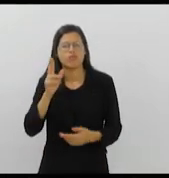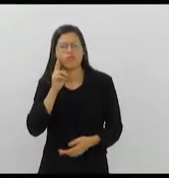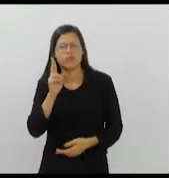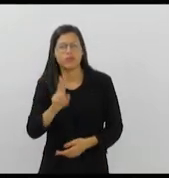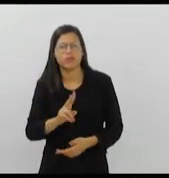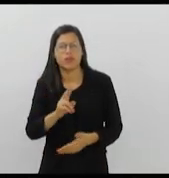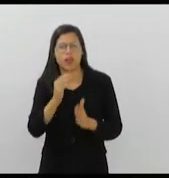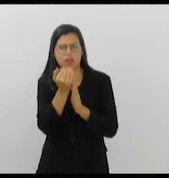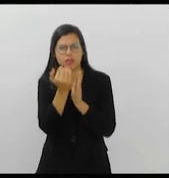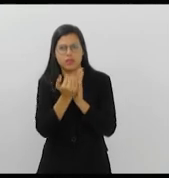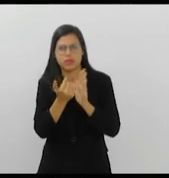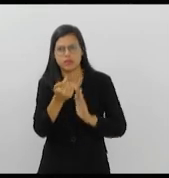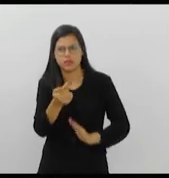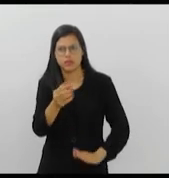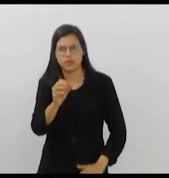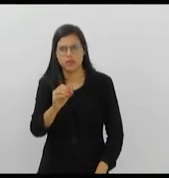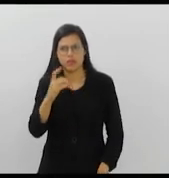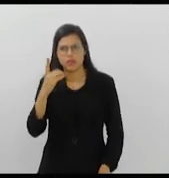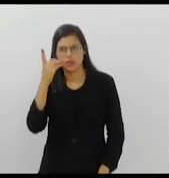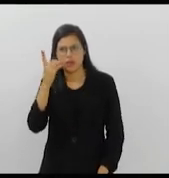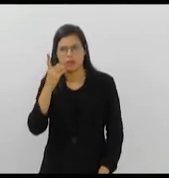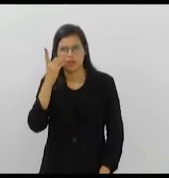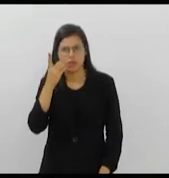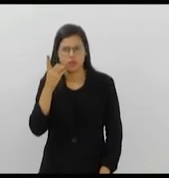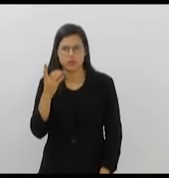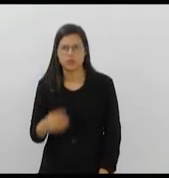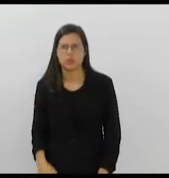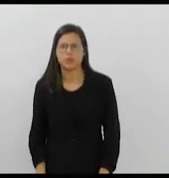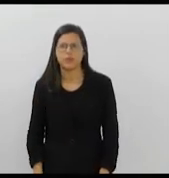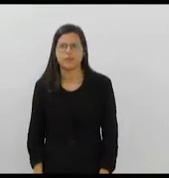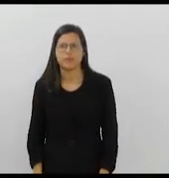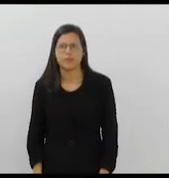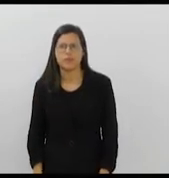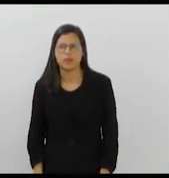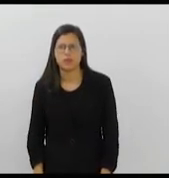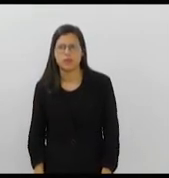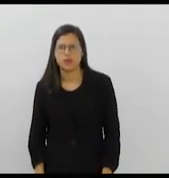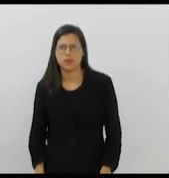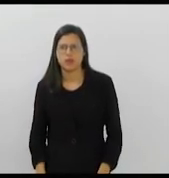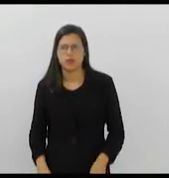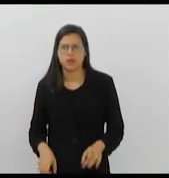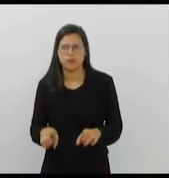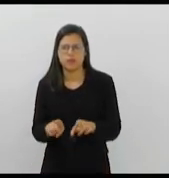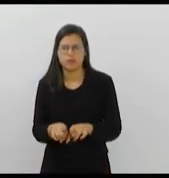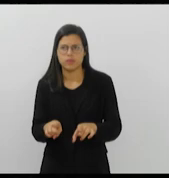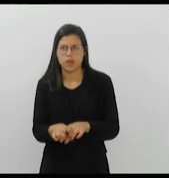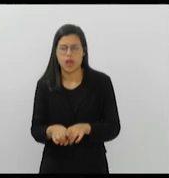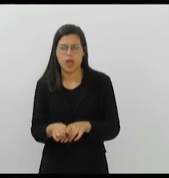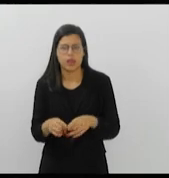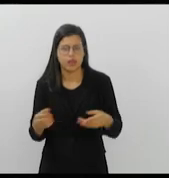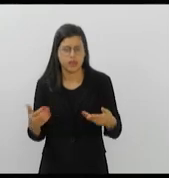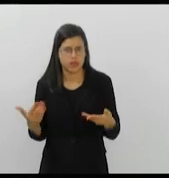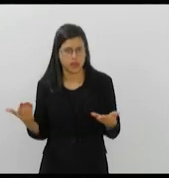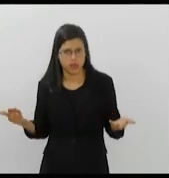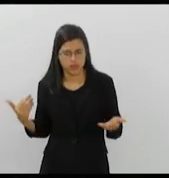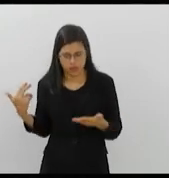deputados e, consoante as matérias jornalísticas até o dia de hoje,